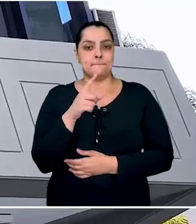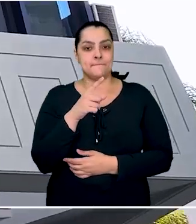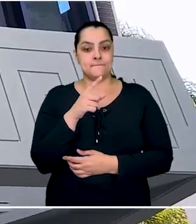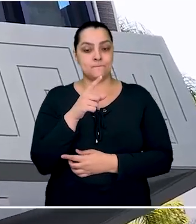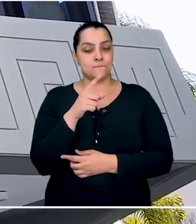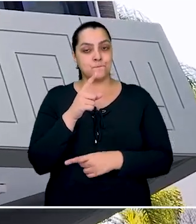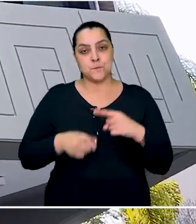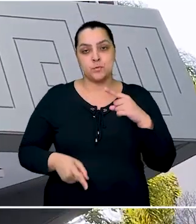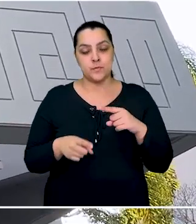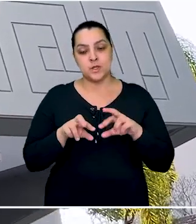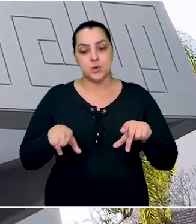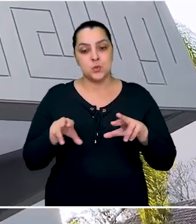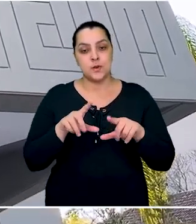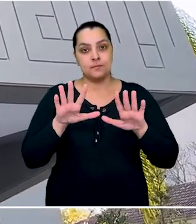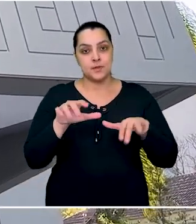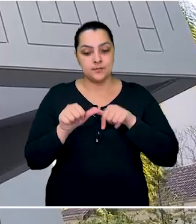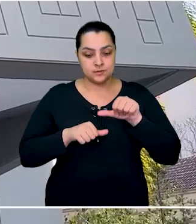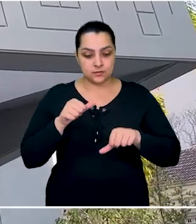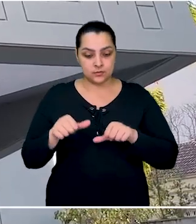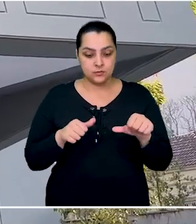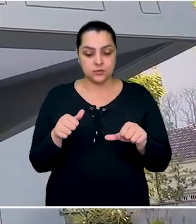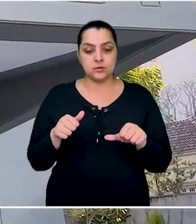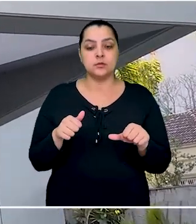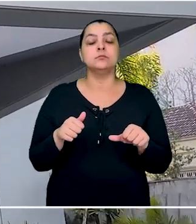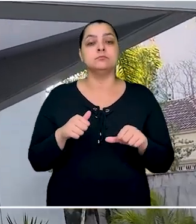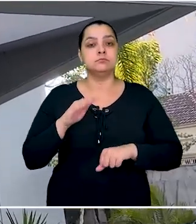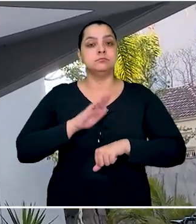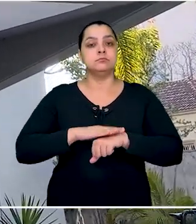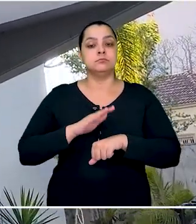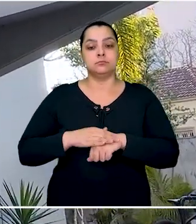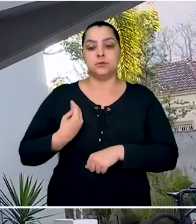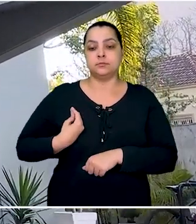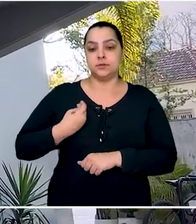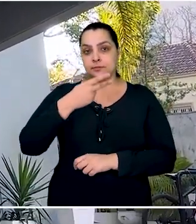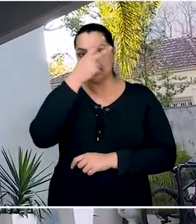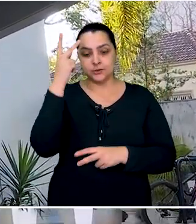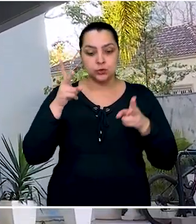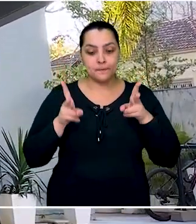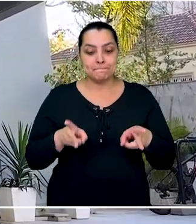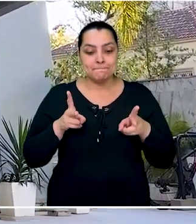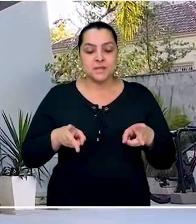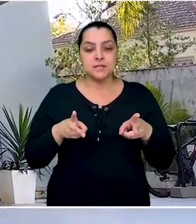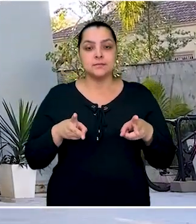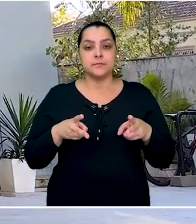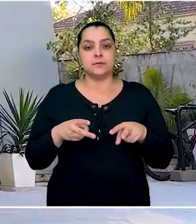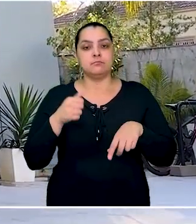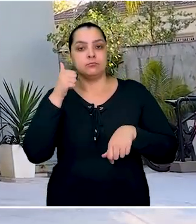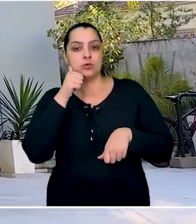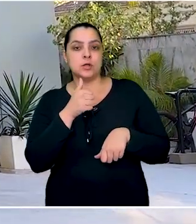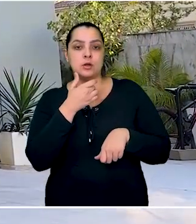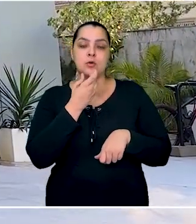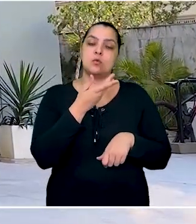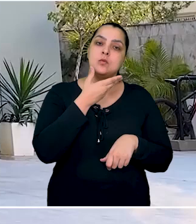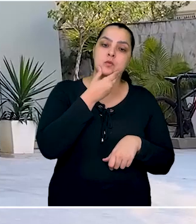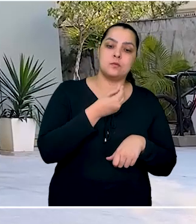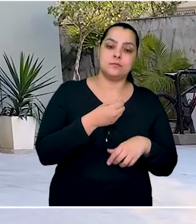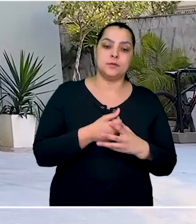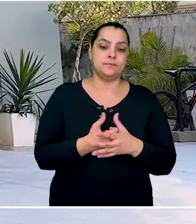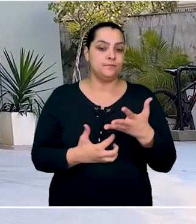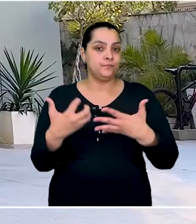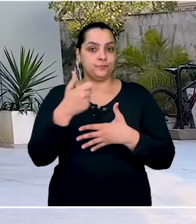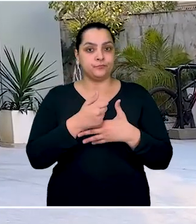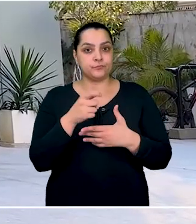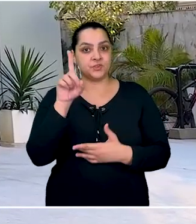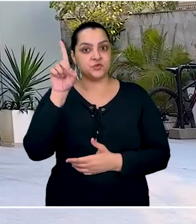o ato ilícito, desde que a troca do uniforme seja feita na presença de pessoas do mesmo sexo. Pela súmula, a prática